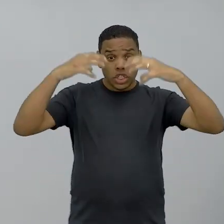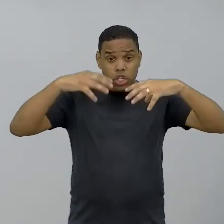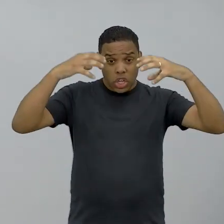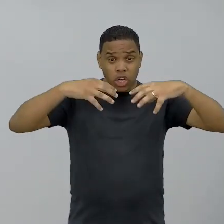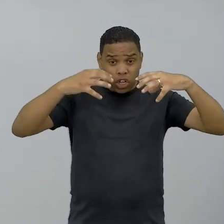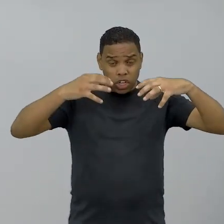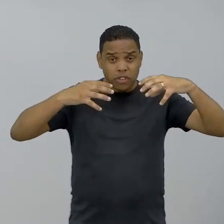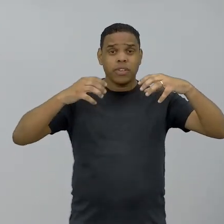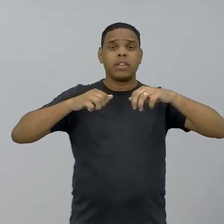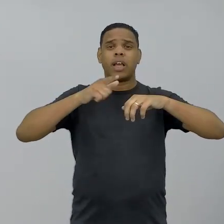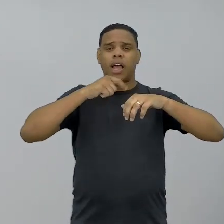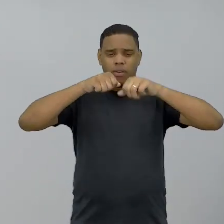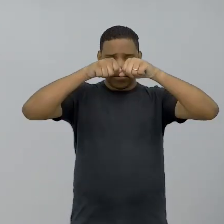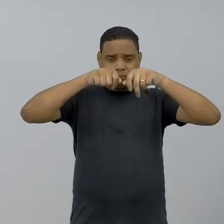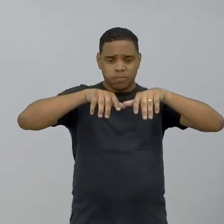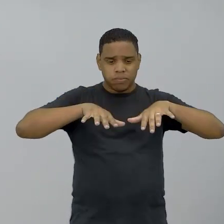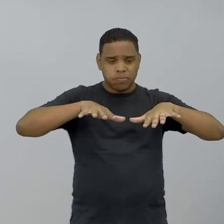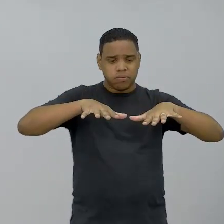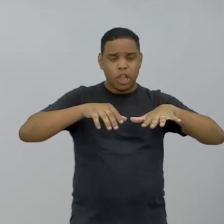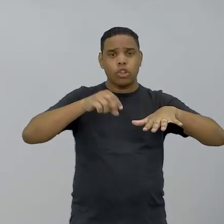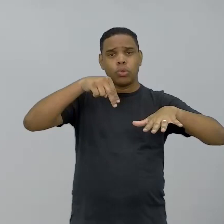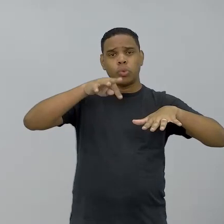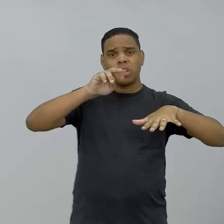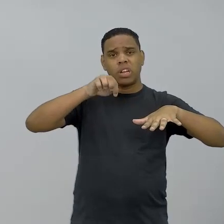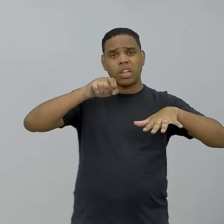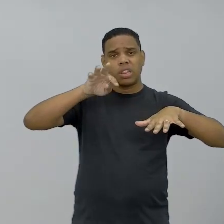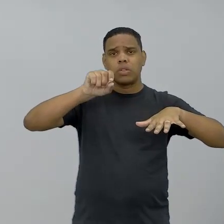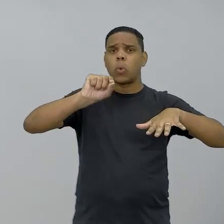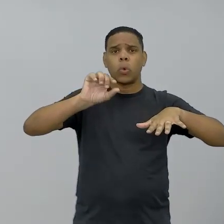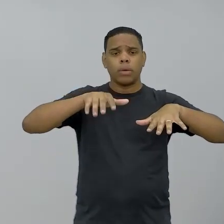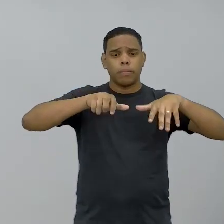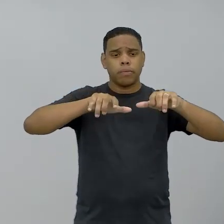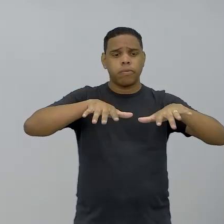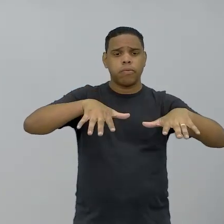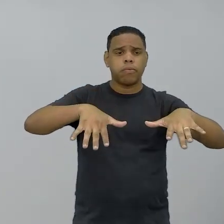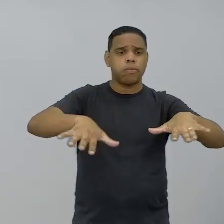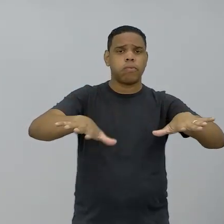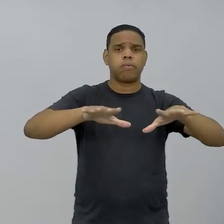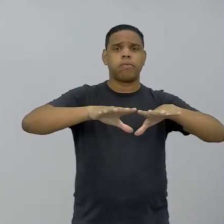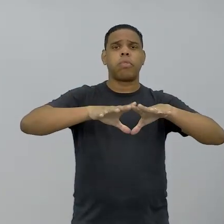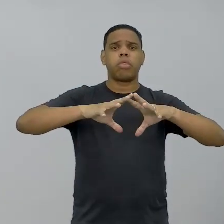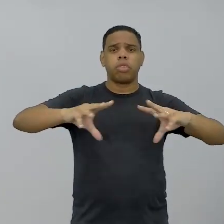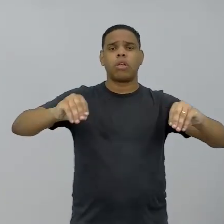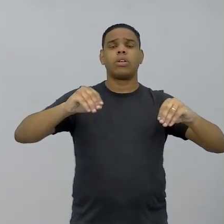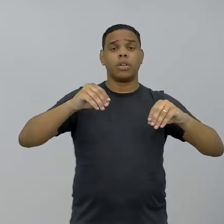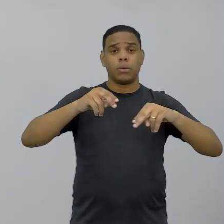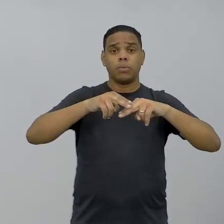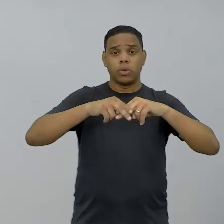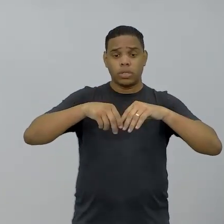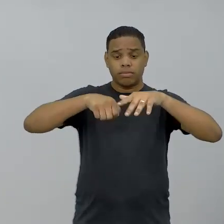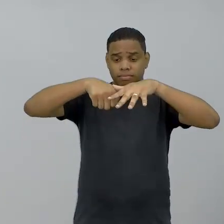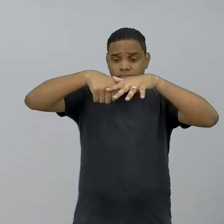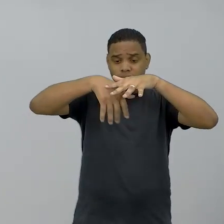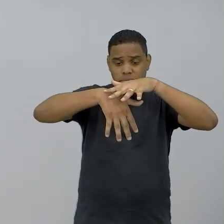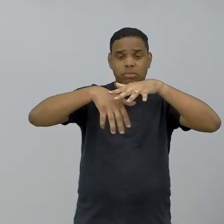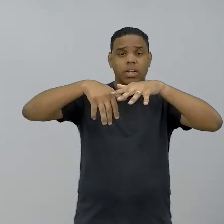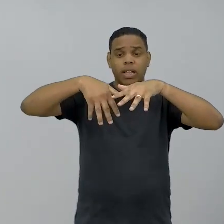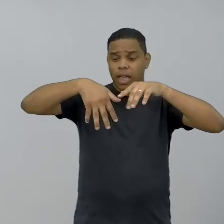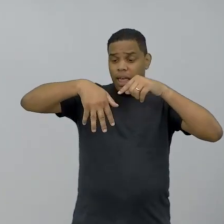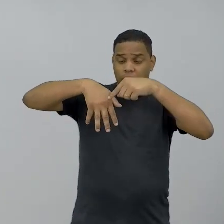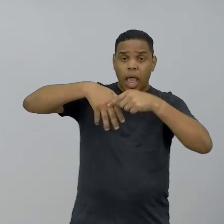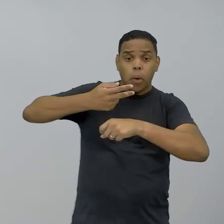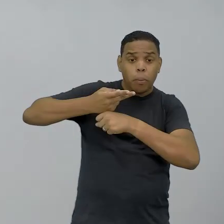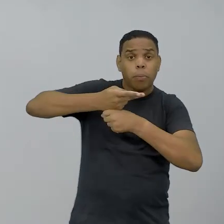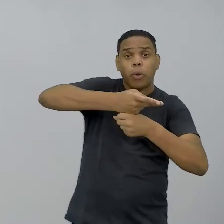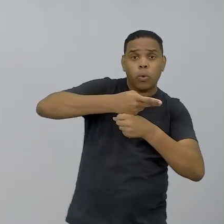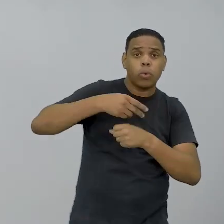lixivia esse solo e esses nutrientes vão embora. Então a raiz ela vai procurar onde está o nutriente, onde ela consegue encontrar nutrientes.